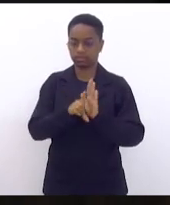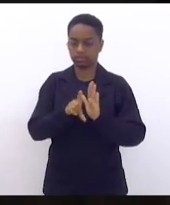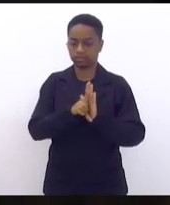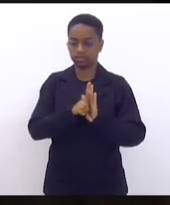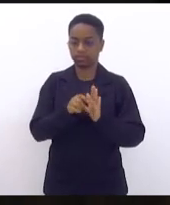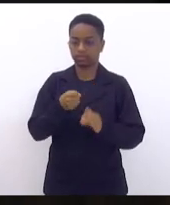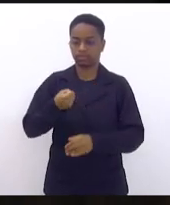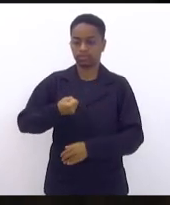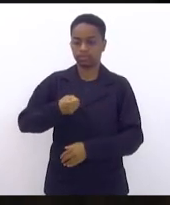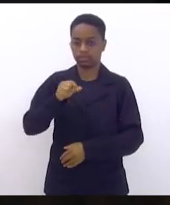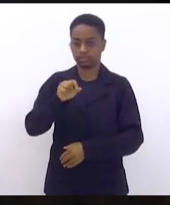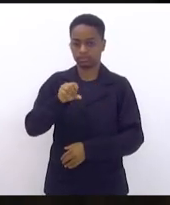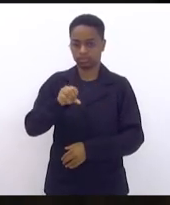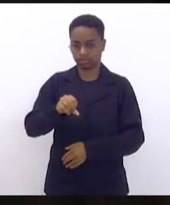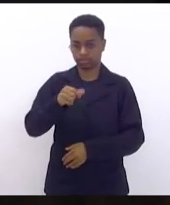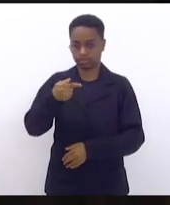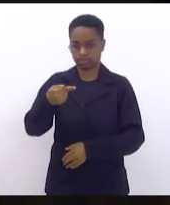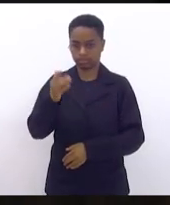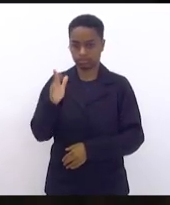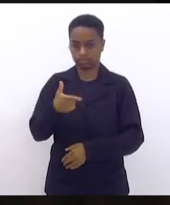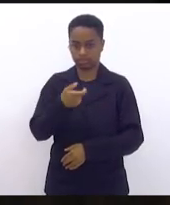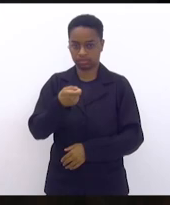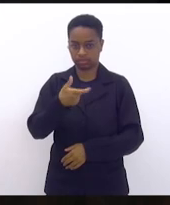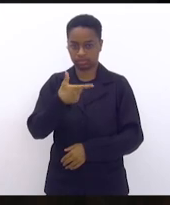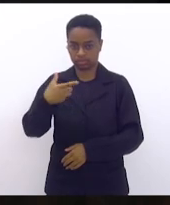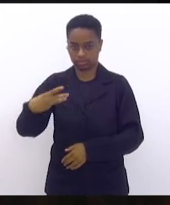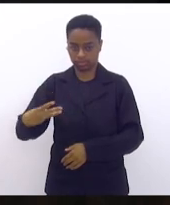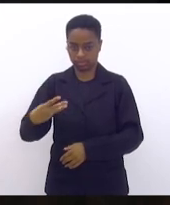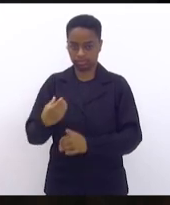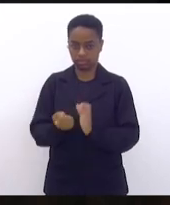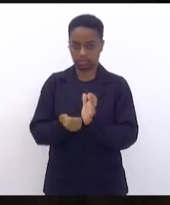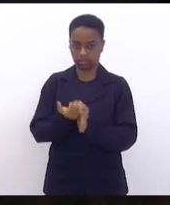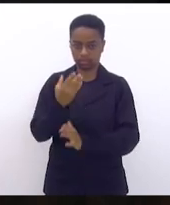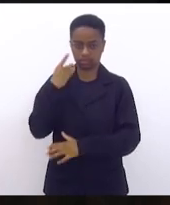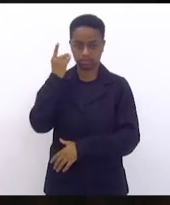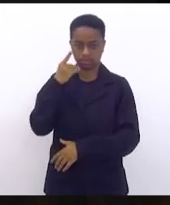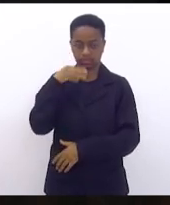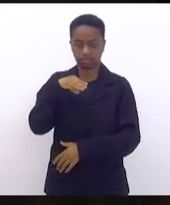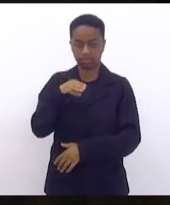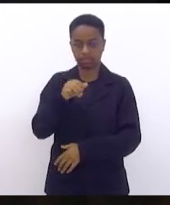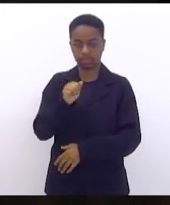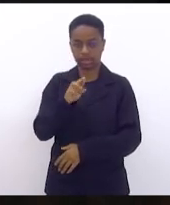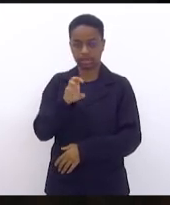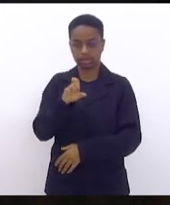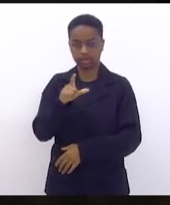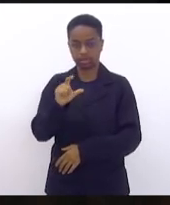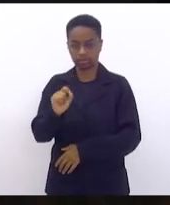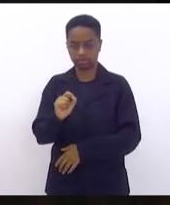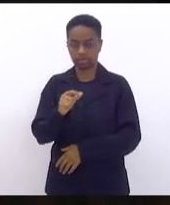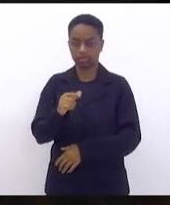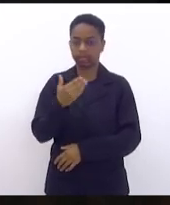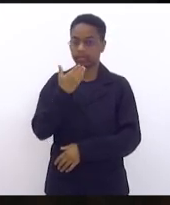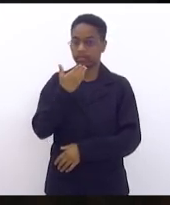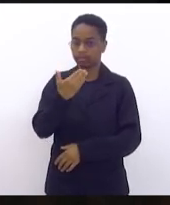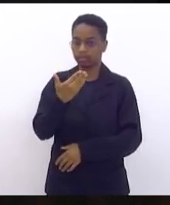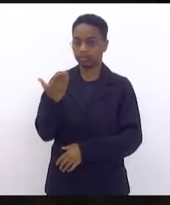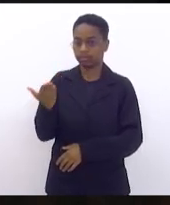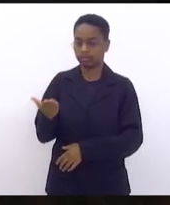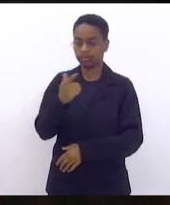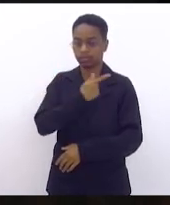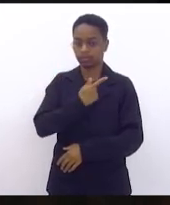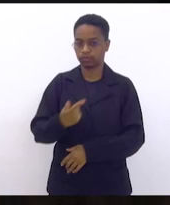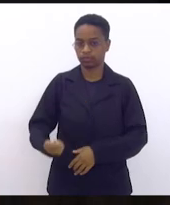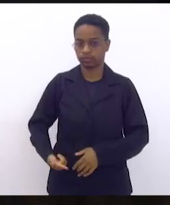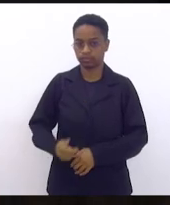Legislativa número 97 de 2023, de autoria do deputado Marcelo Dino. Solicito ao excelentíssimo senhor